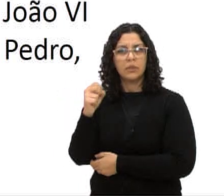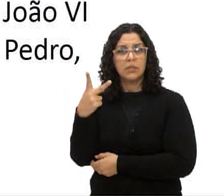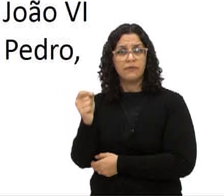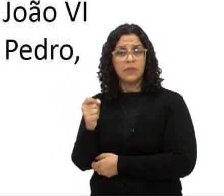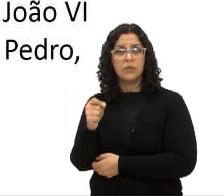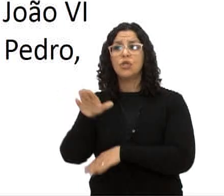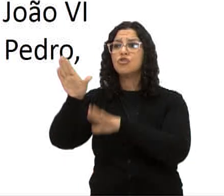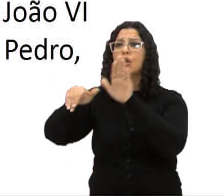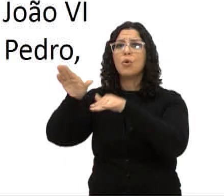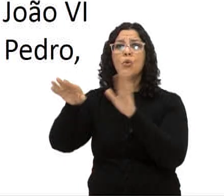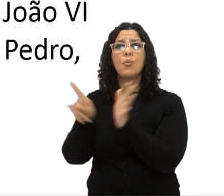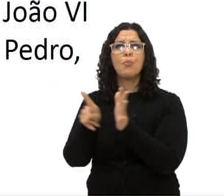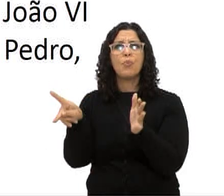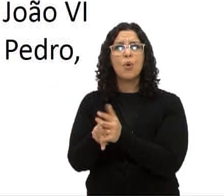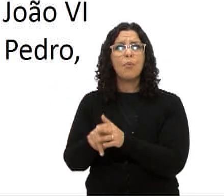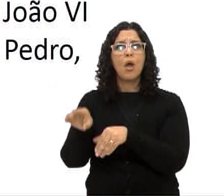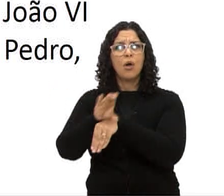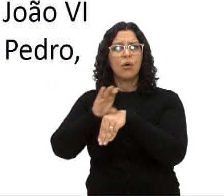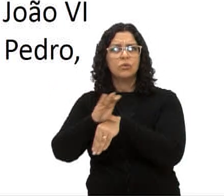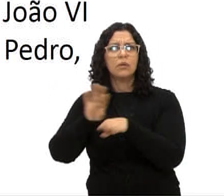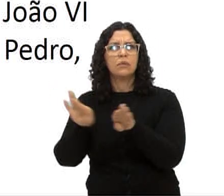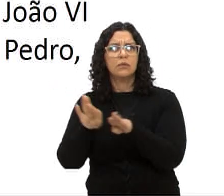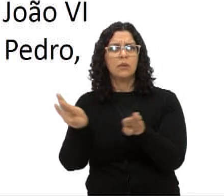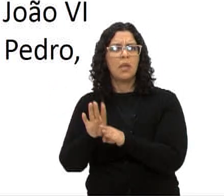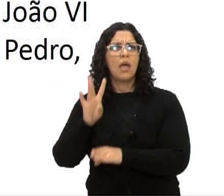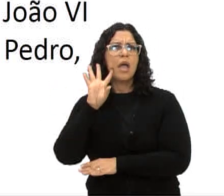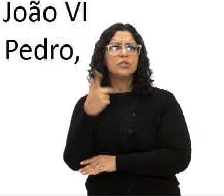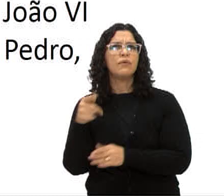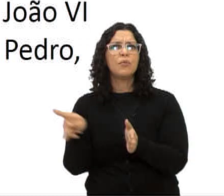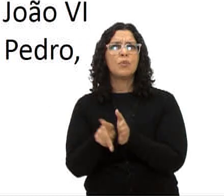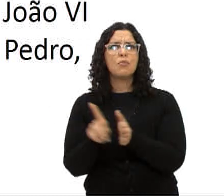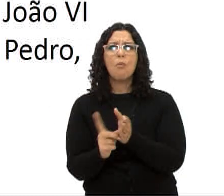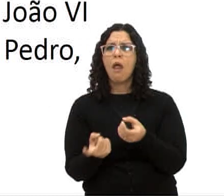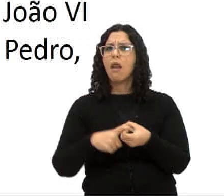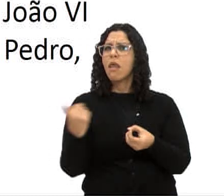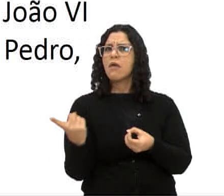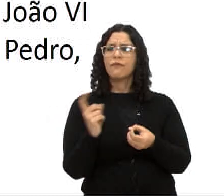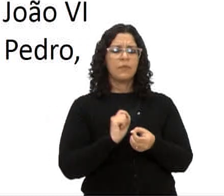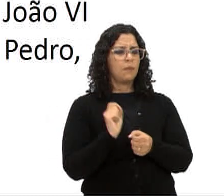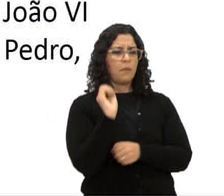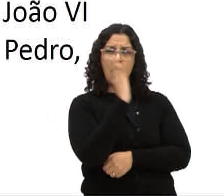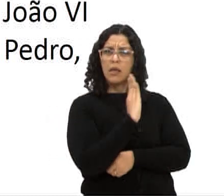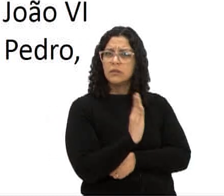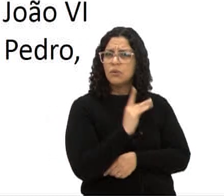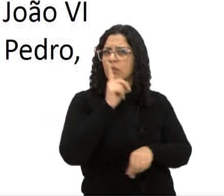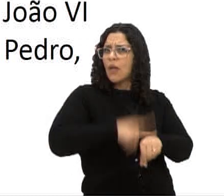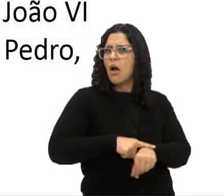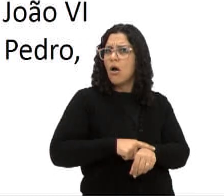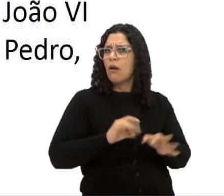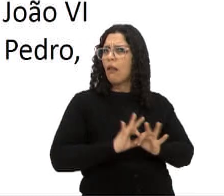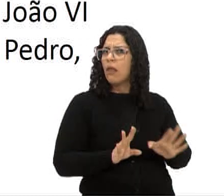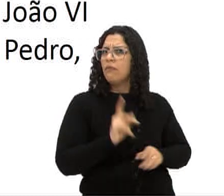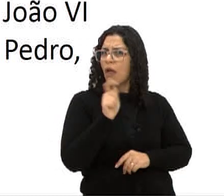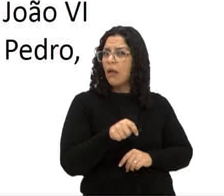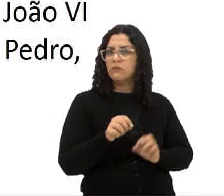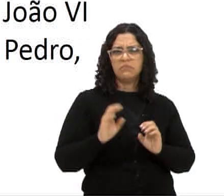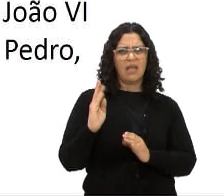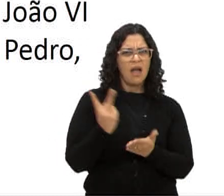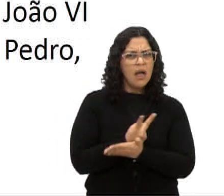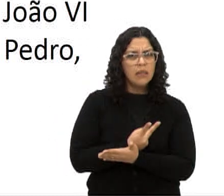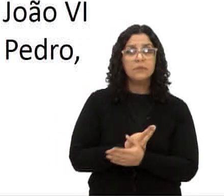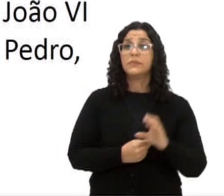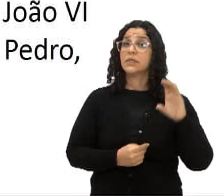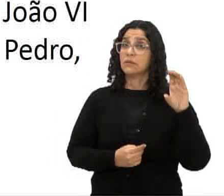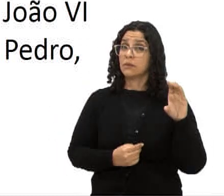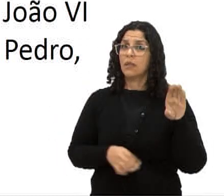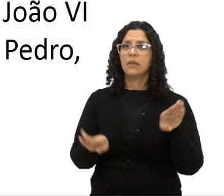as cortes constituintes que decidiram pela independência imediata do Brasil. Será que essa é incorreta? E